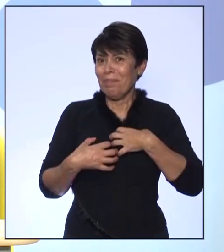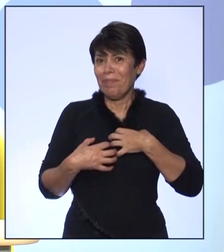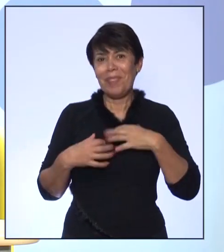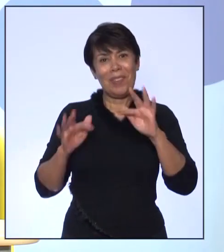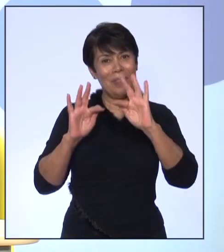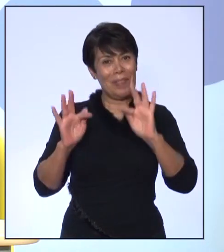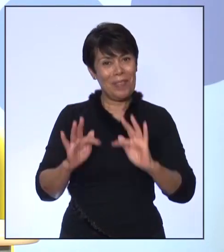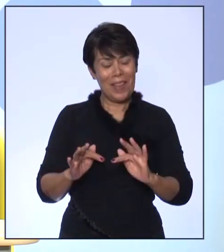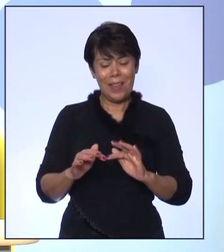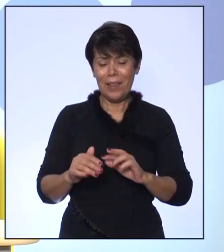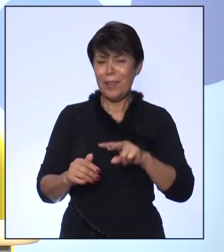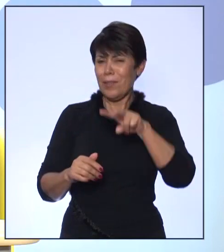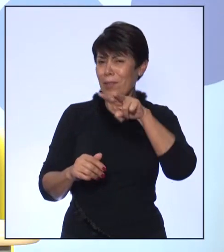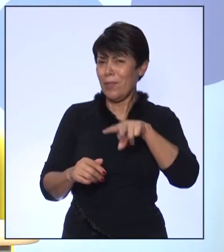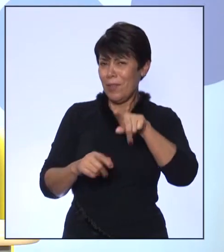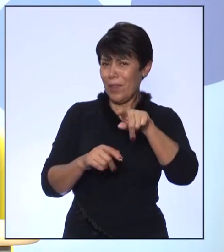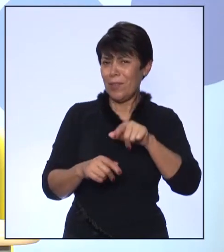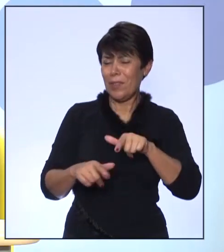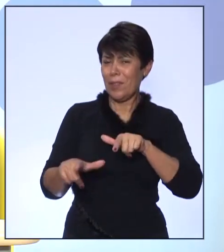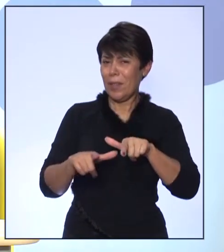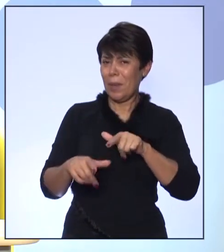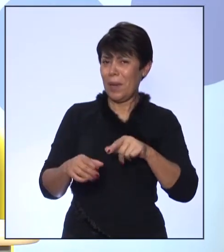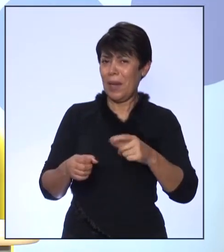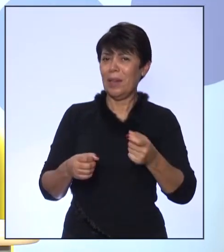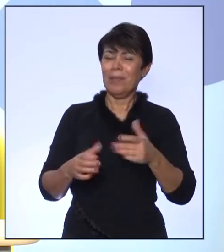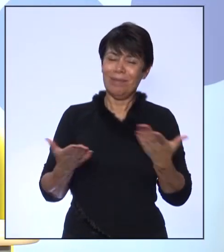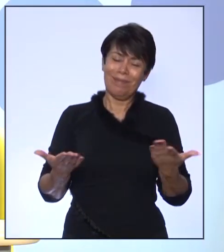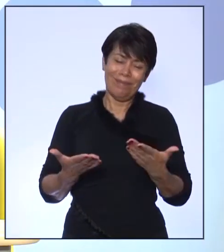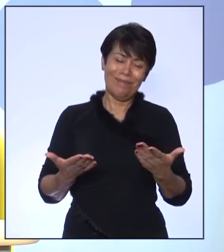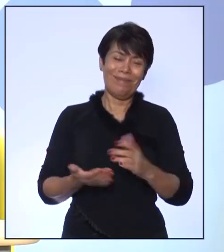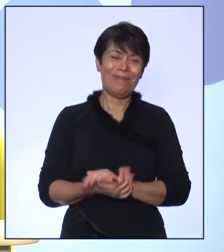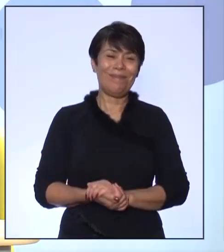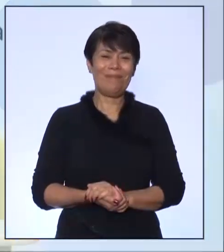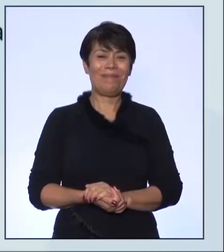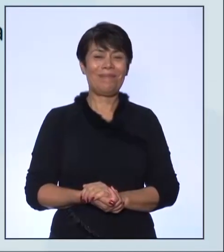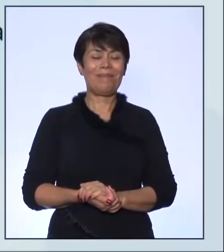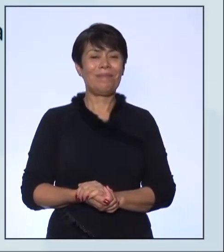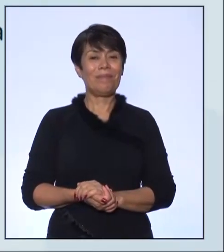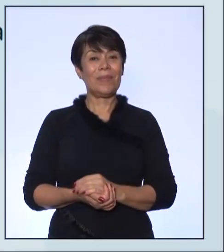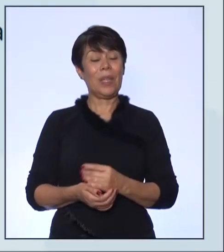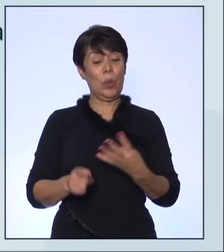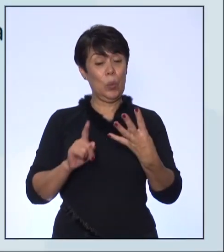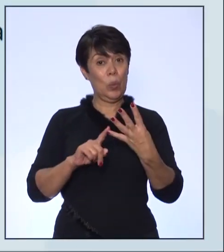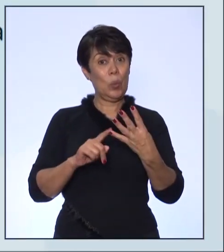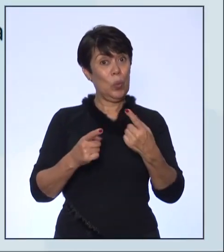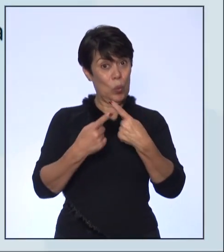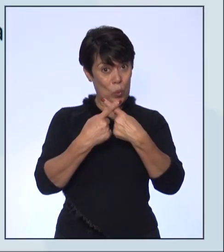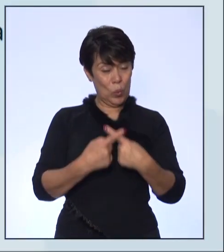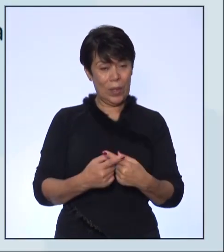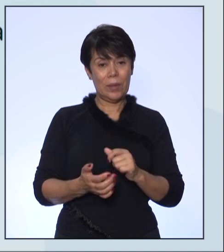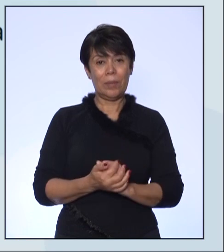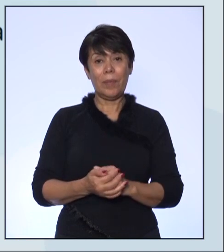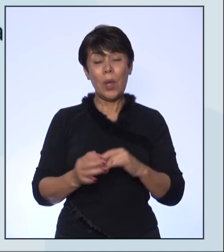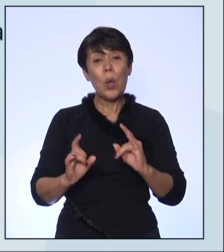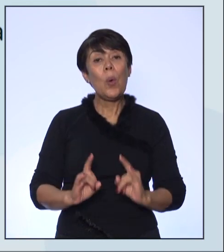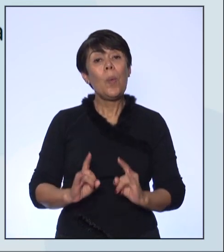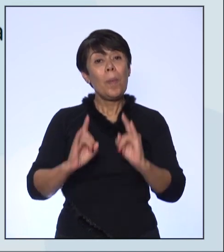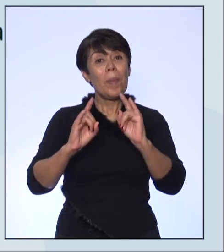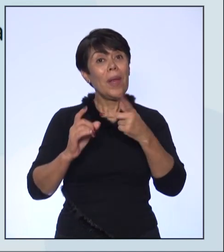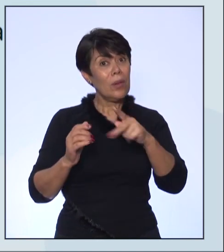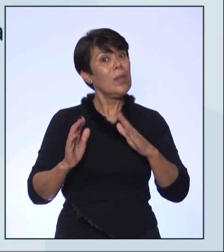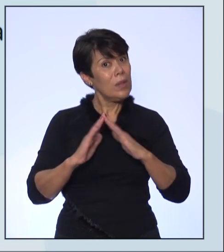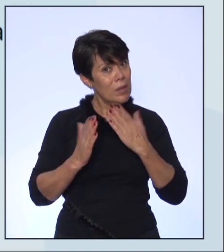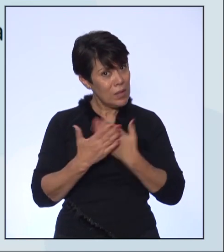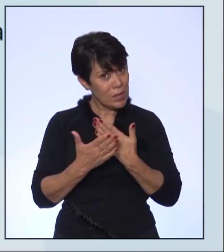contentes aí com a entrega deste portfólio aí no retorno às aulas, tá bom? Vamos lá. Desafio 4. O prédio da escola em que você estuda,